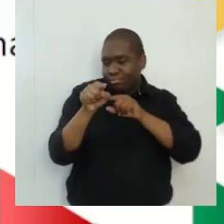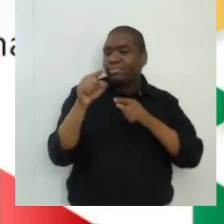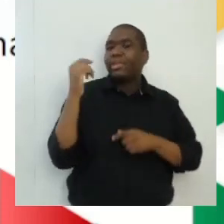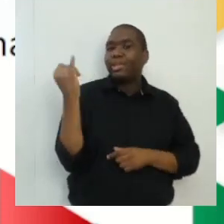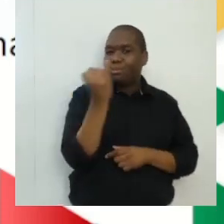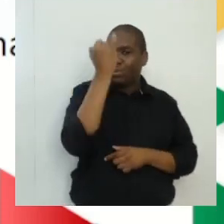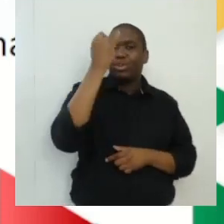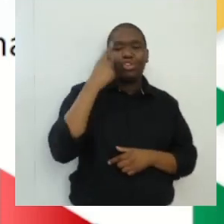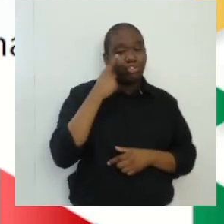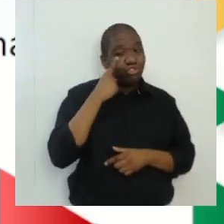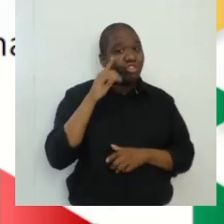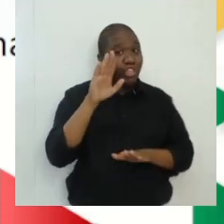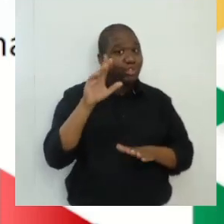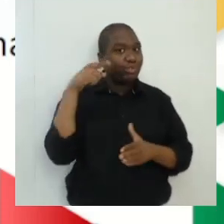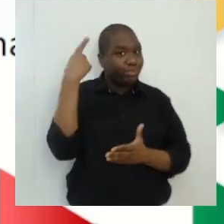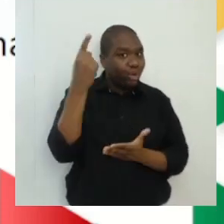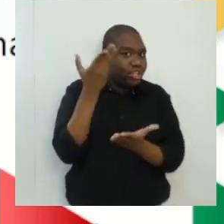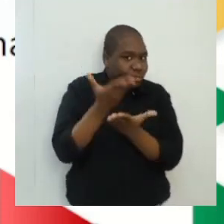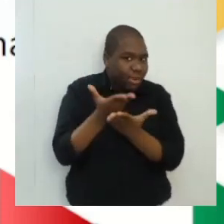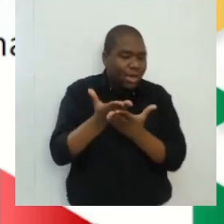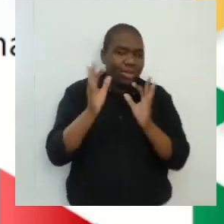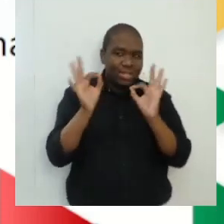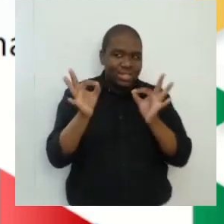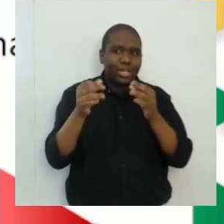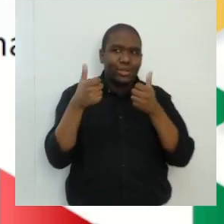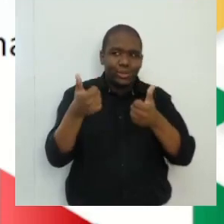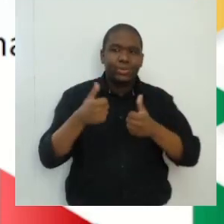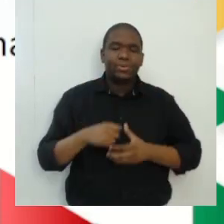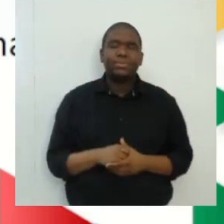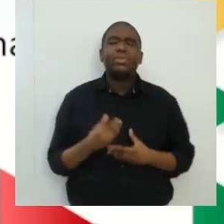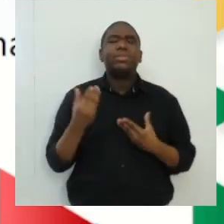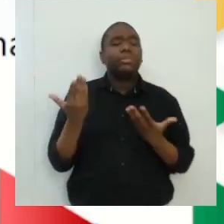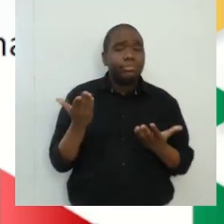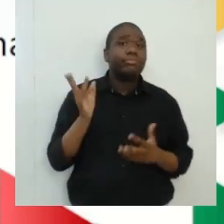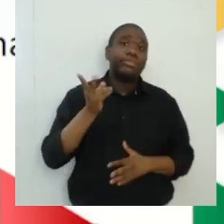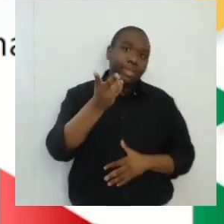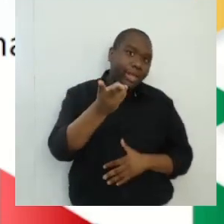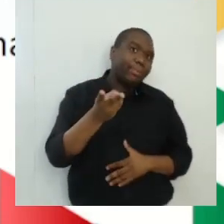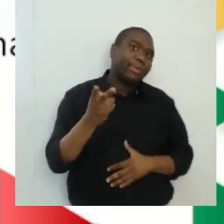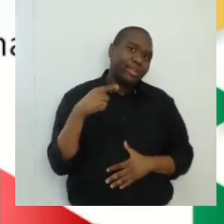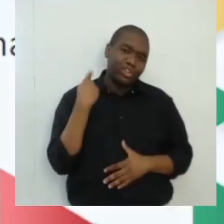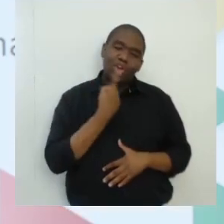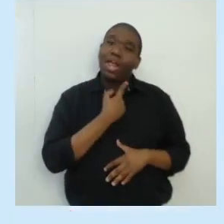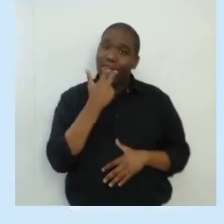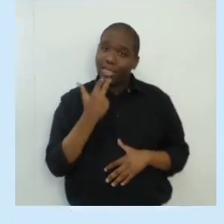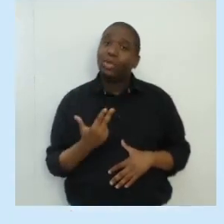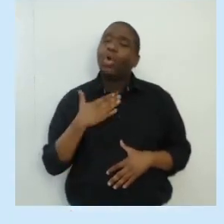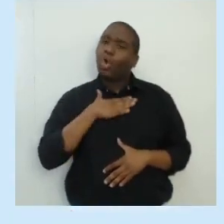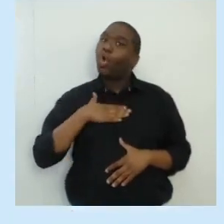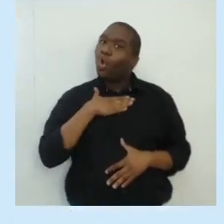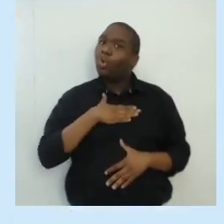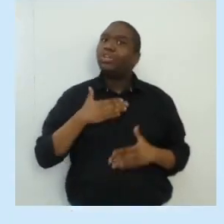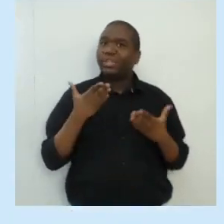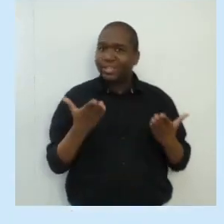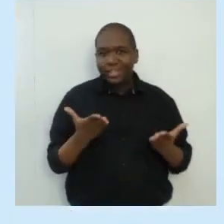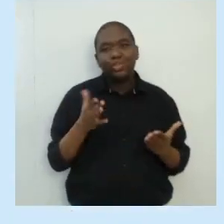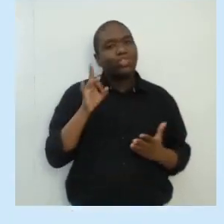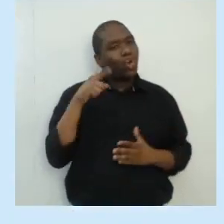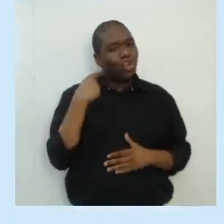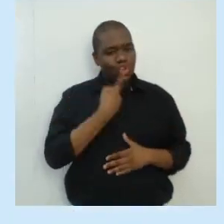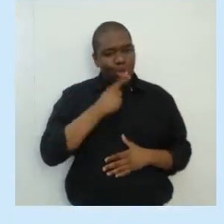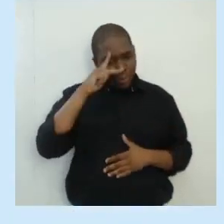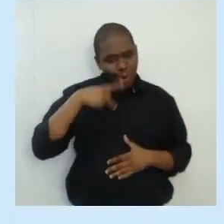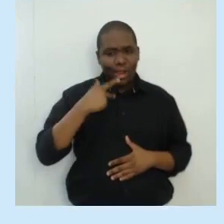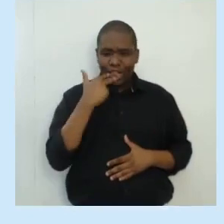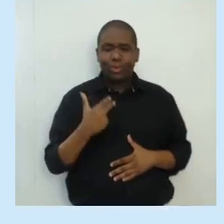um pouco sobre isso na próxima aula, tá? E como sempre, como a nossa língua gosta bem disso, não só a nossa língua